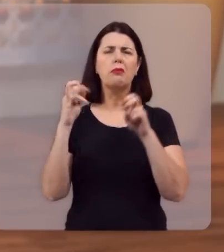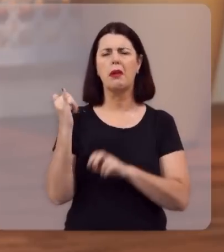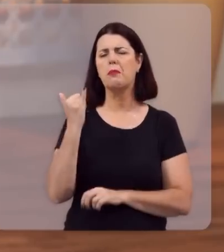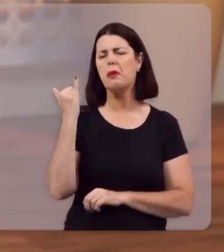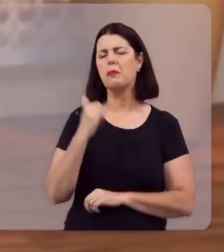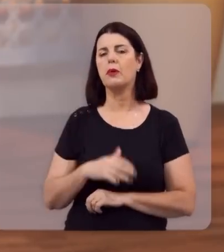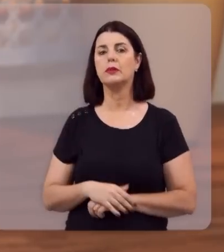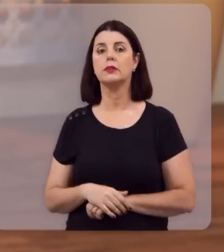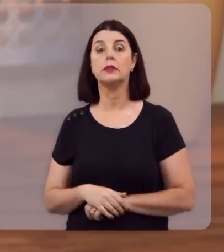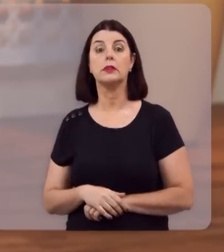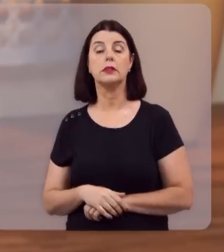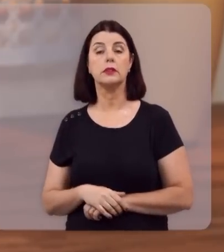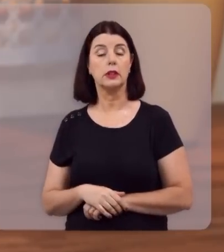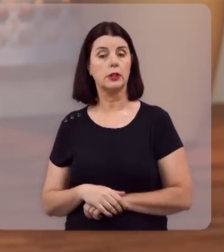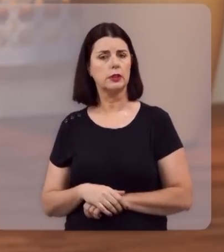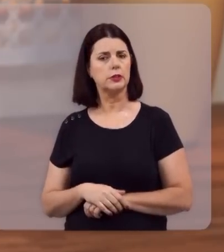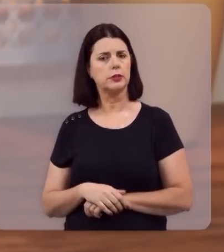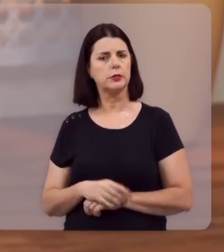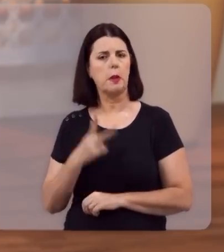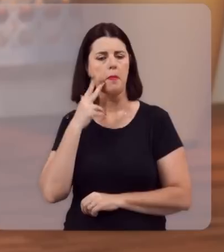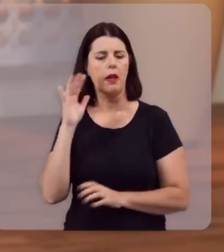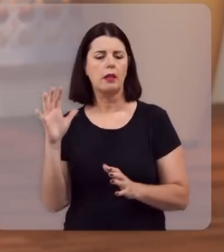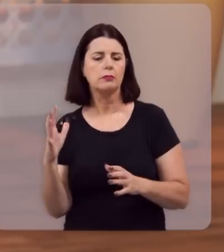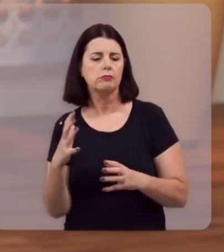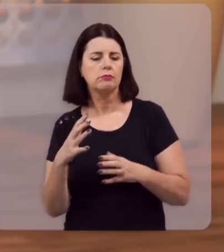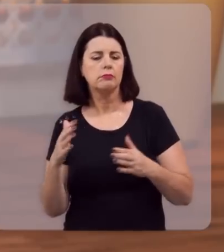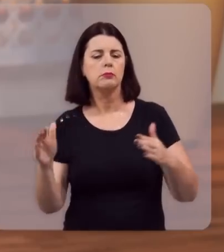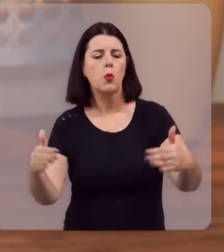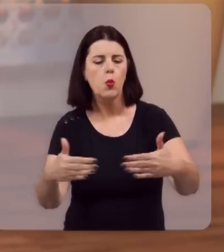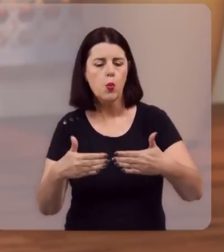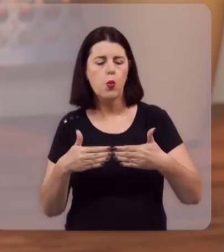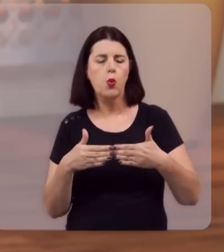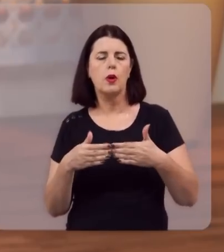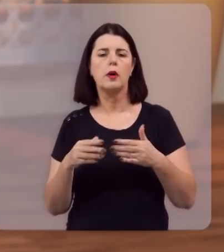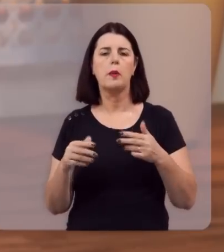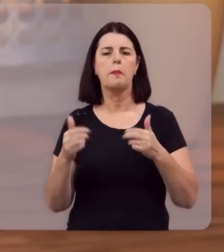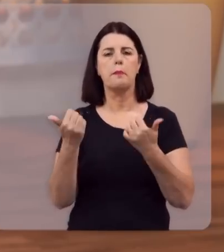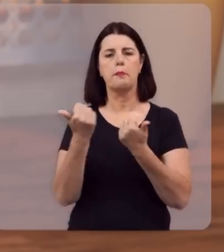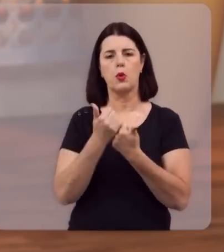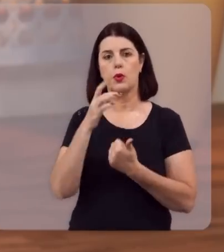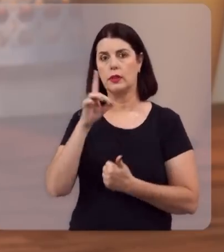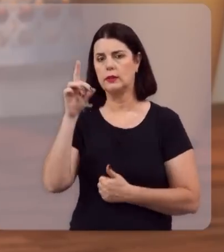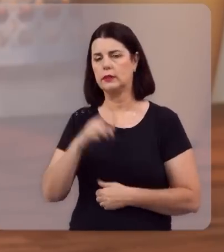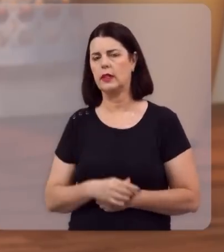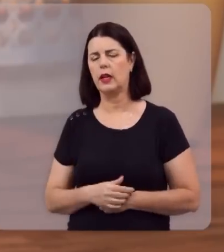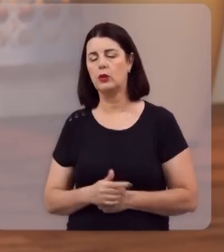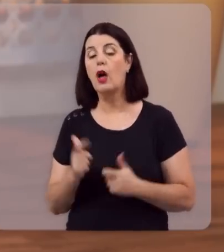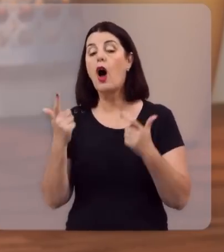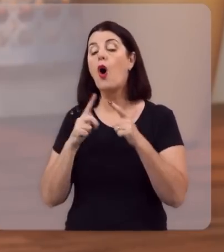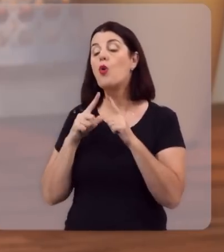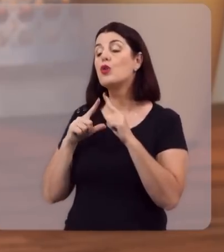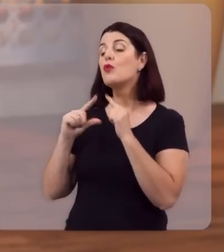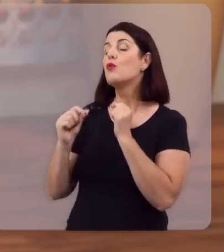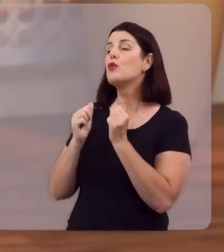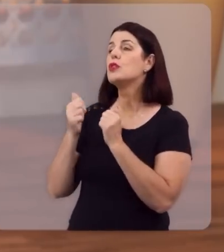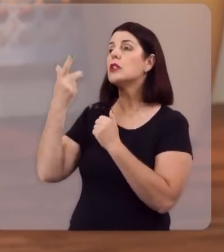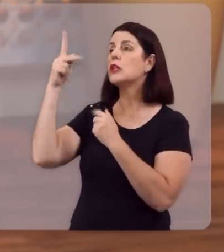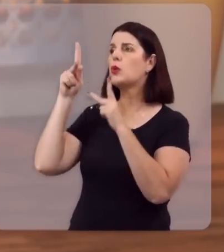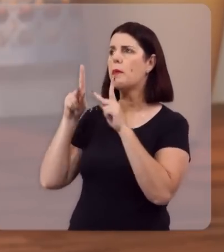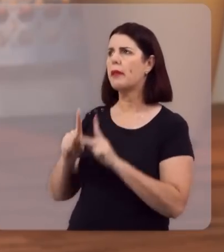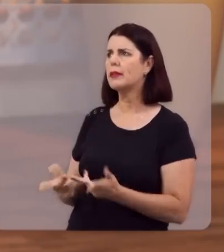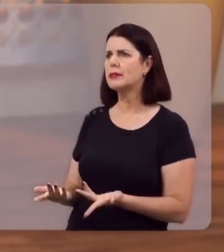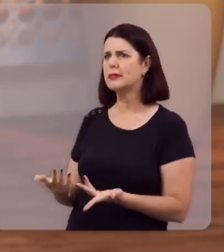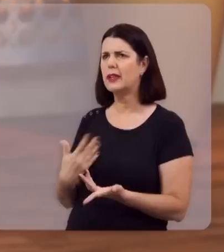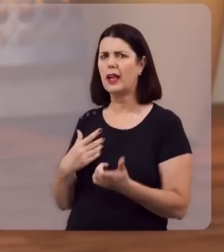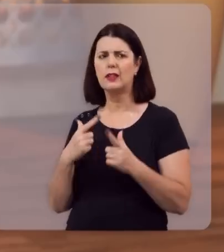encurralados por Deus e o Salmo 139 nesse ele nos dá essa dimensão para onde eu fugirei da tua presença